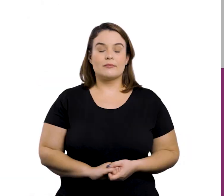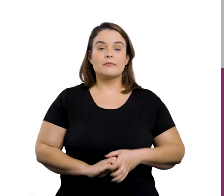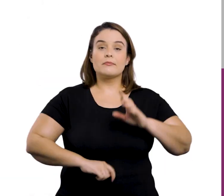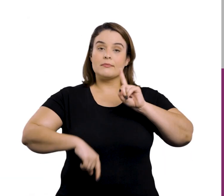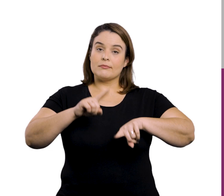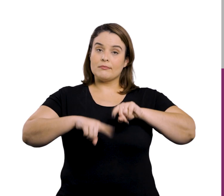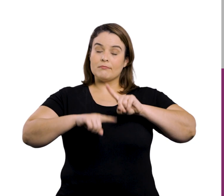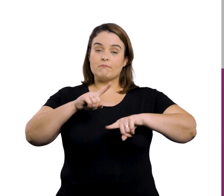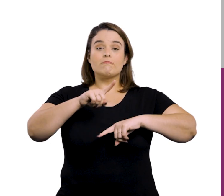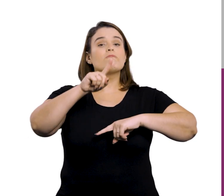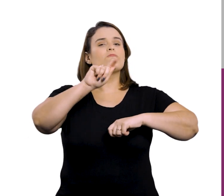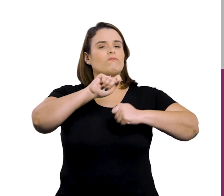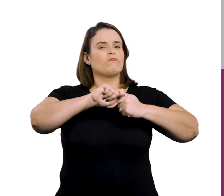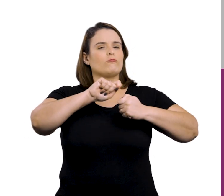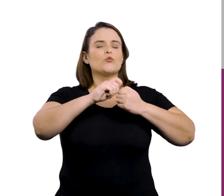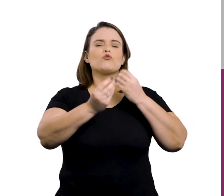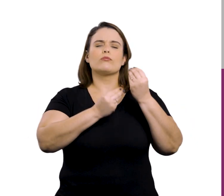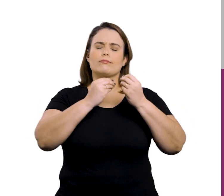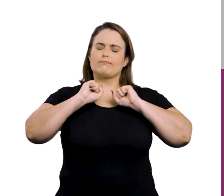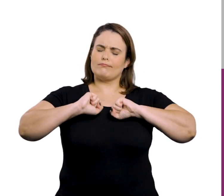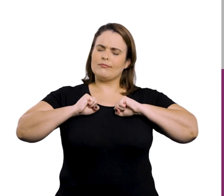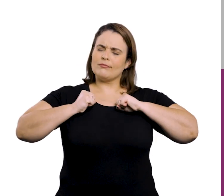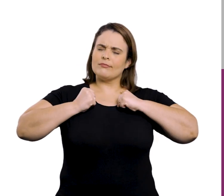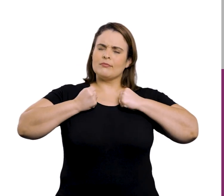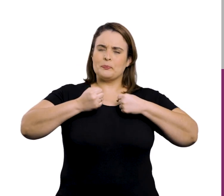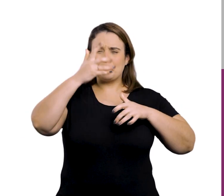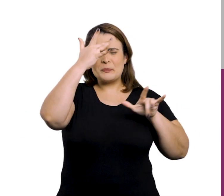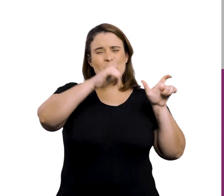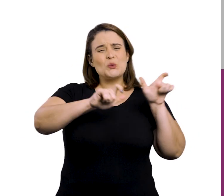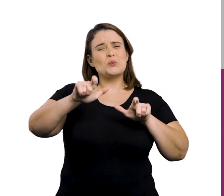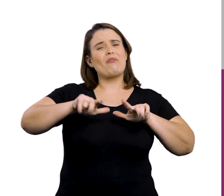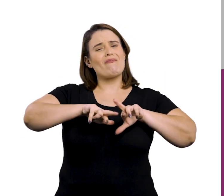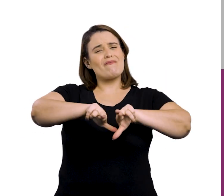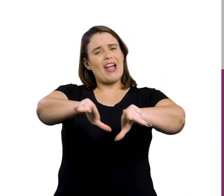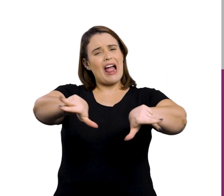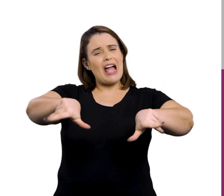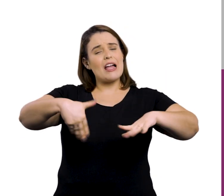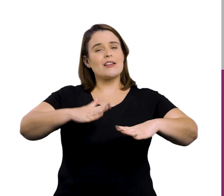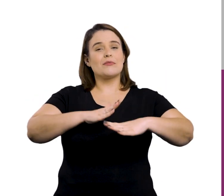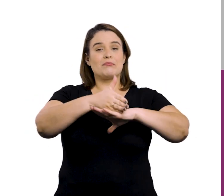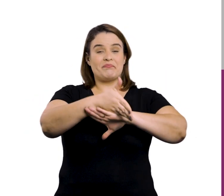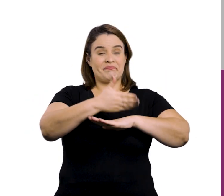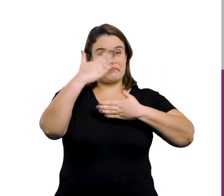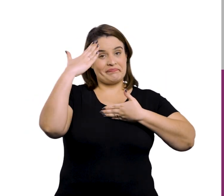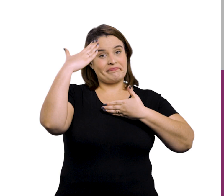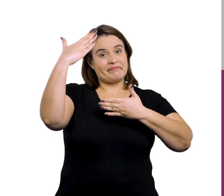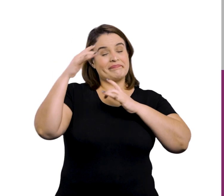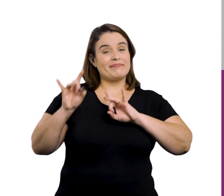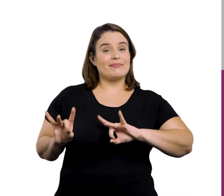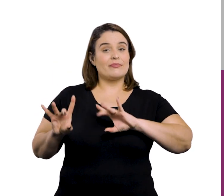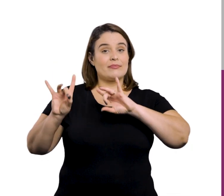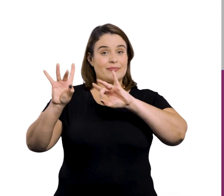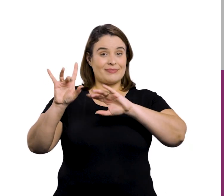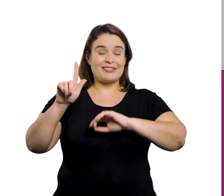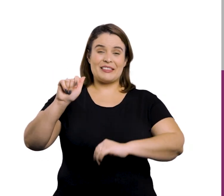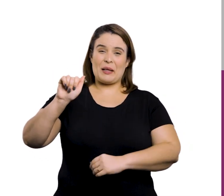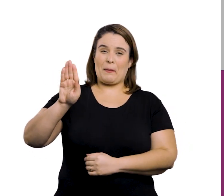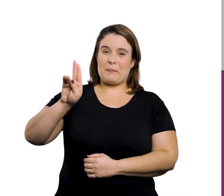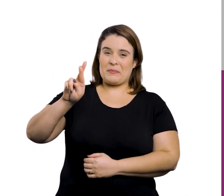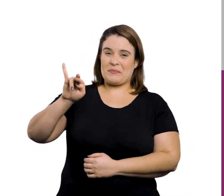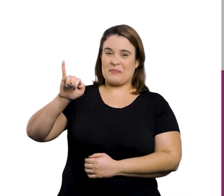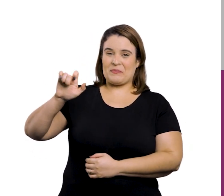Esse material foi feito com muita dedicação a várias mãos. Deixo os agradecimentos especiais ao Gabriel